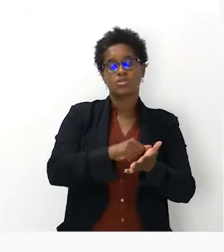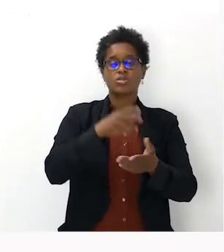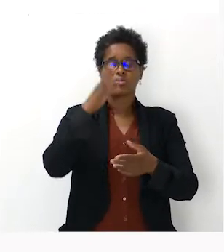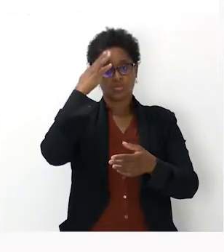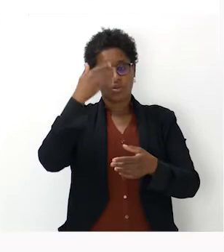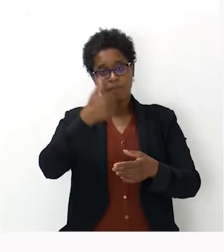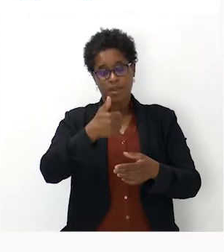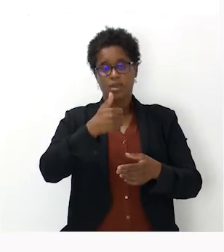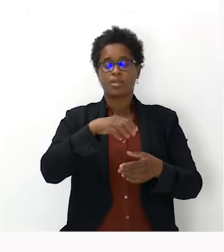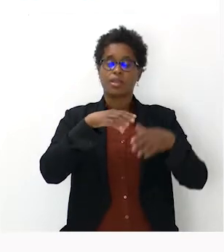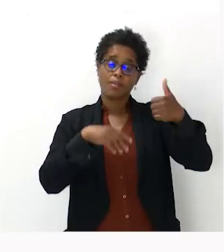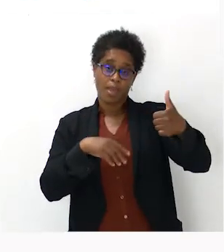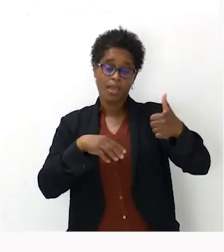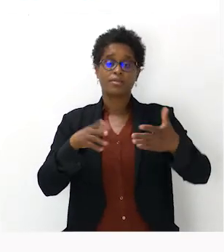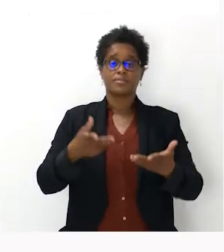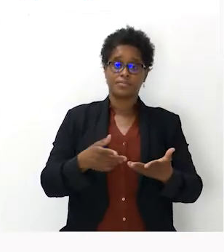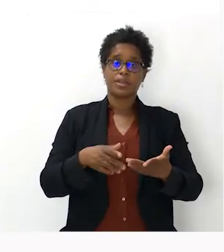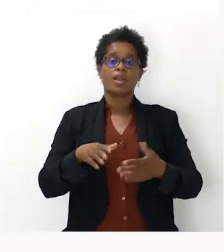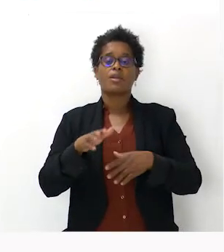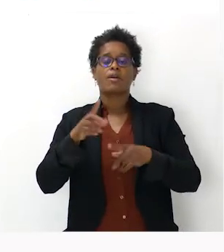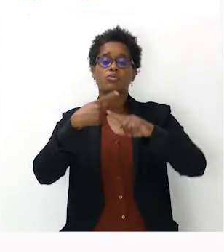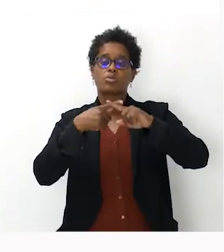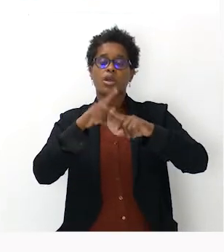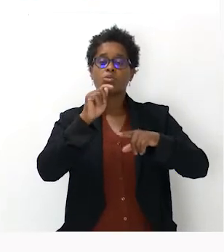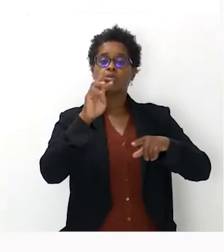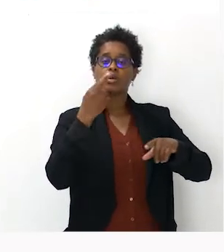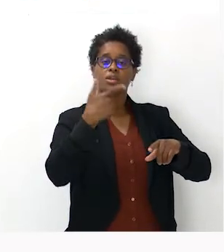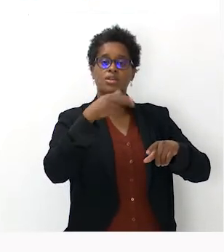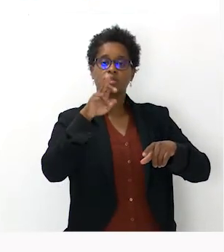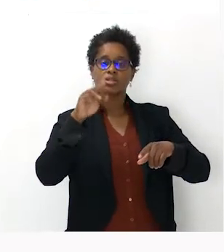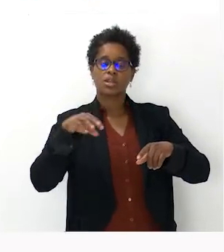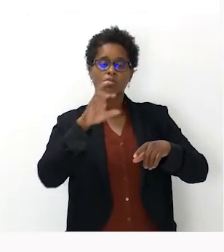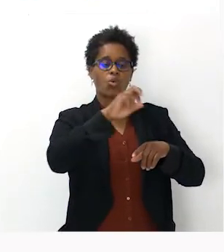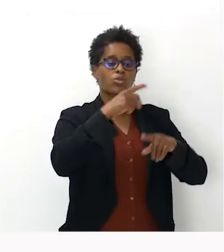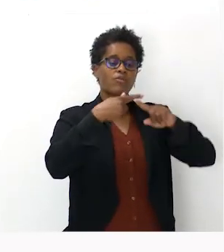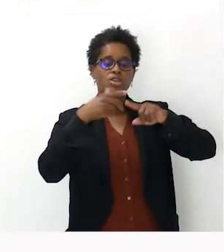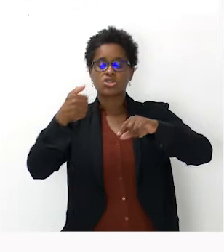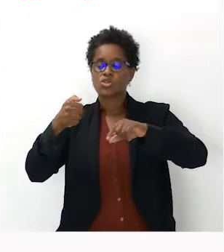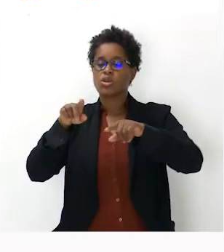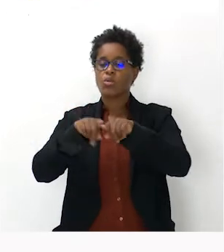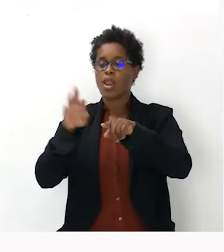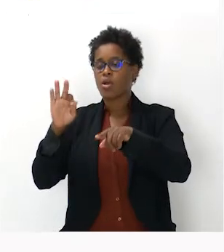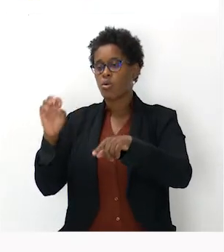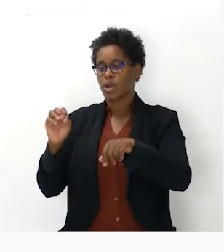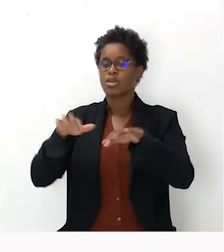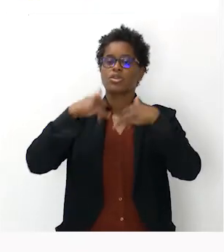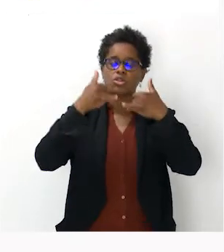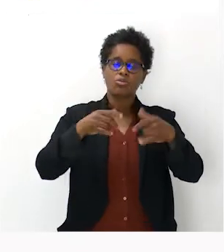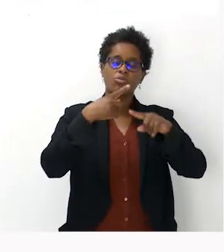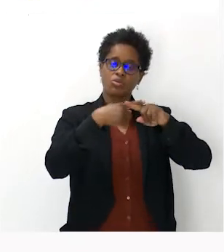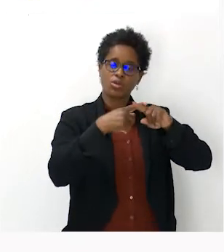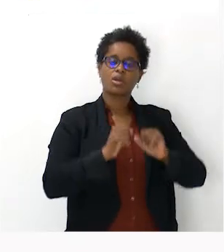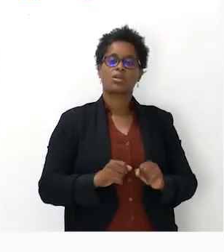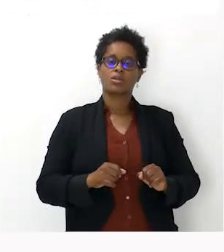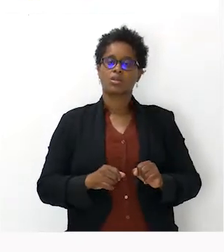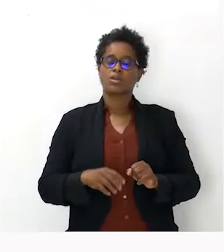linha B. Vamos multiplicar os extremos. 8 vezes 5 dá 40. Depois multiplicar